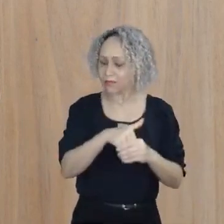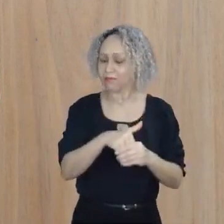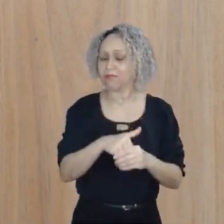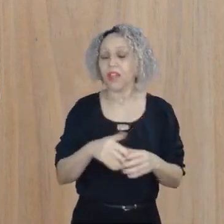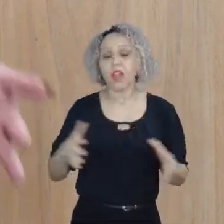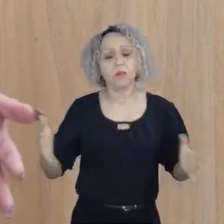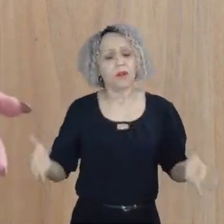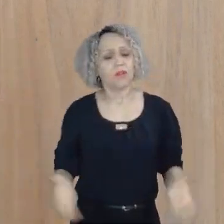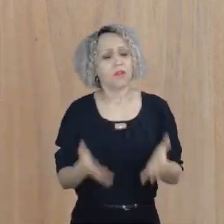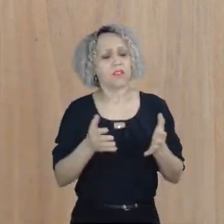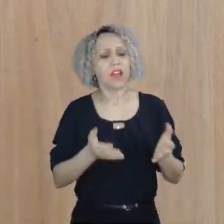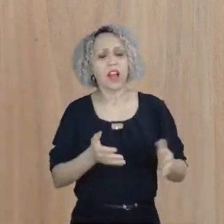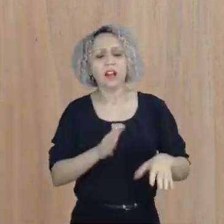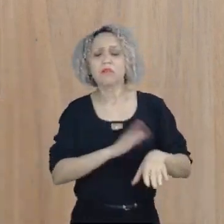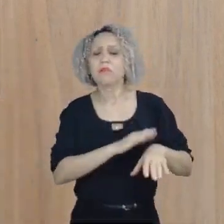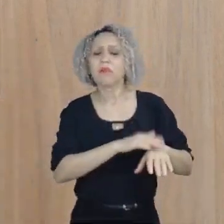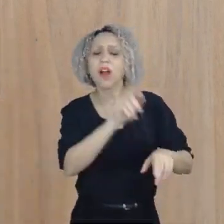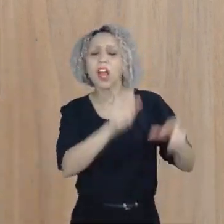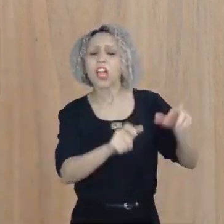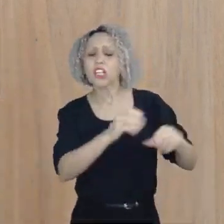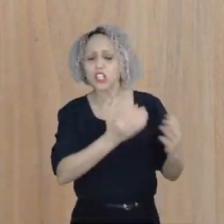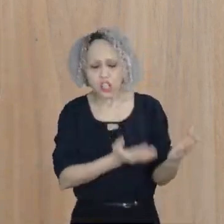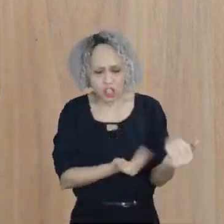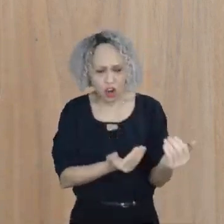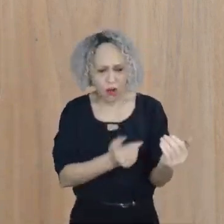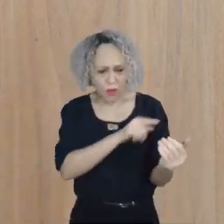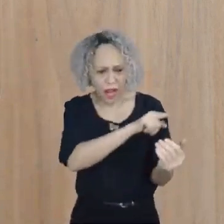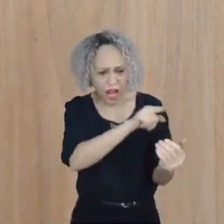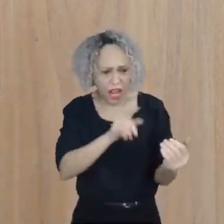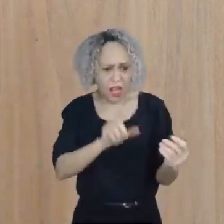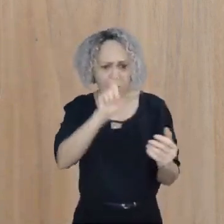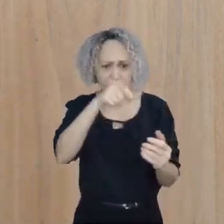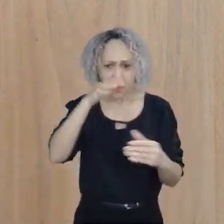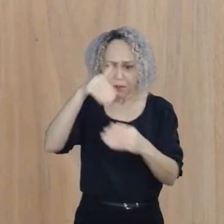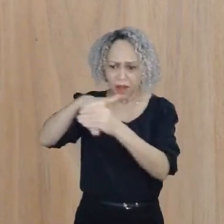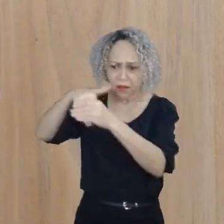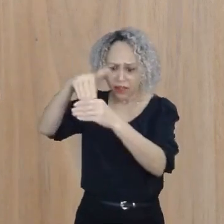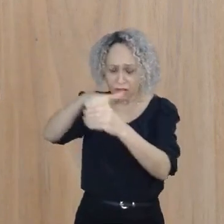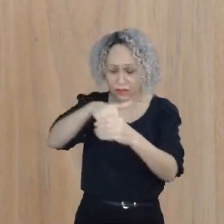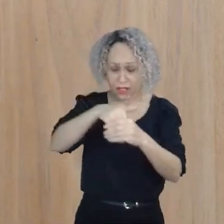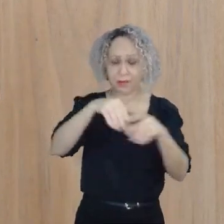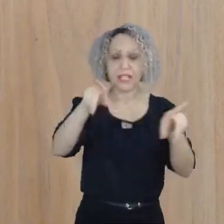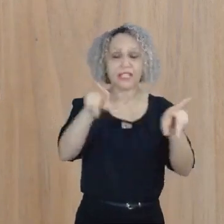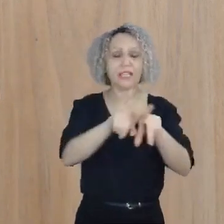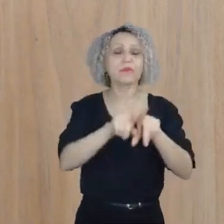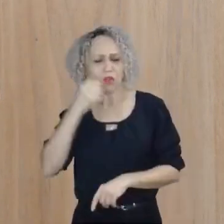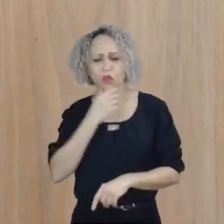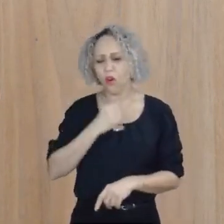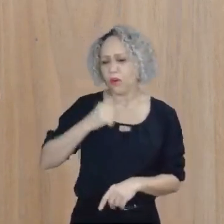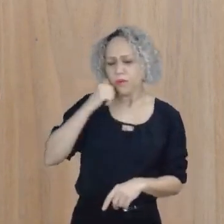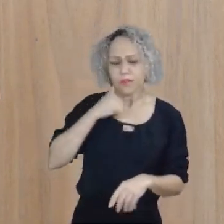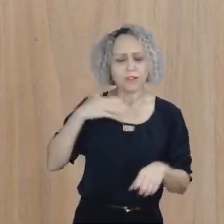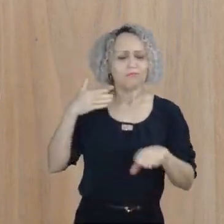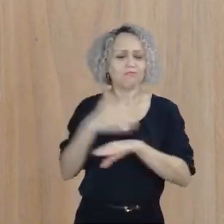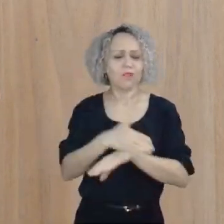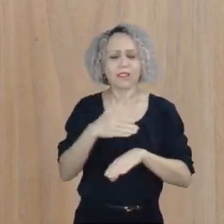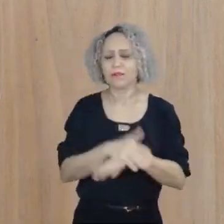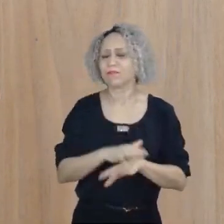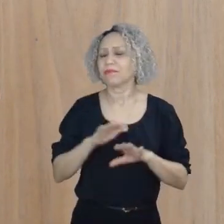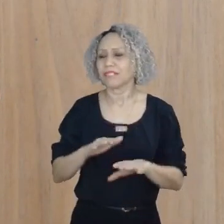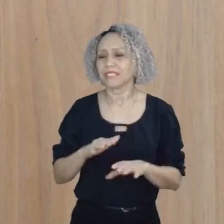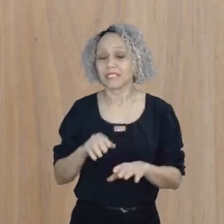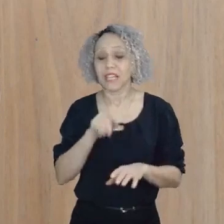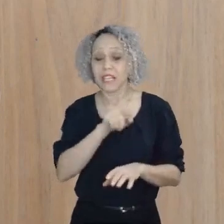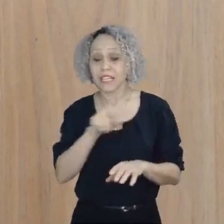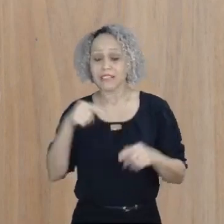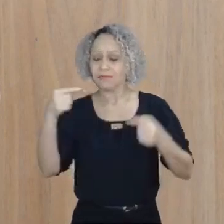só como votantes, mas também como protagonistas das campanhas, como protagonistas da política nacional. Nosso presidente Lula usou